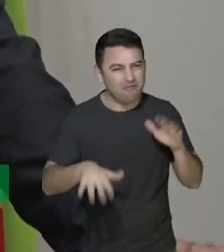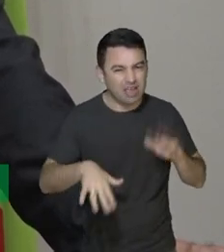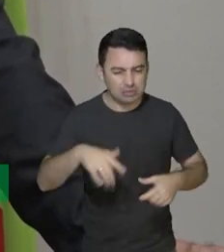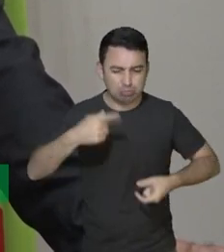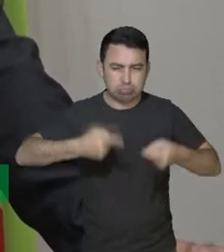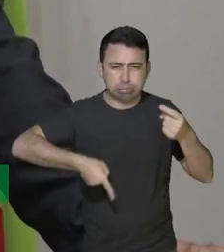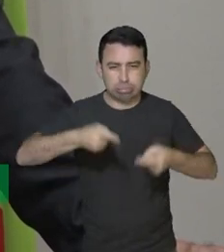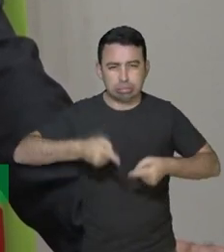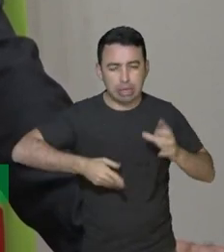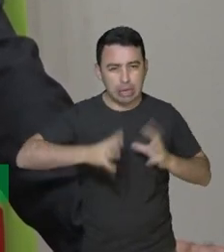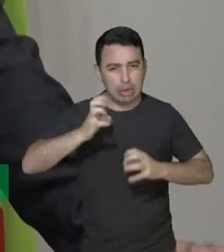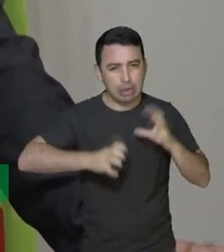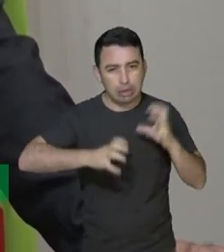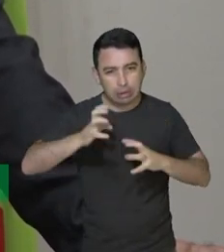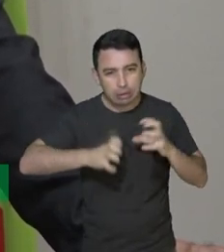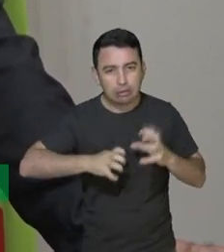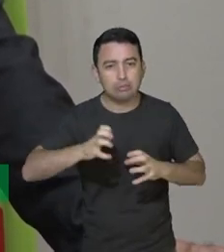vezes,